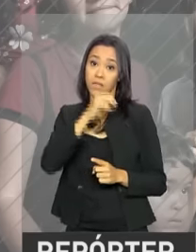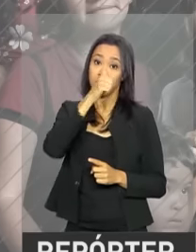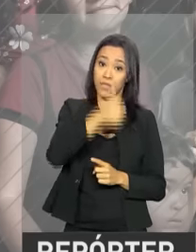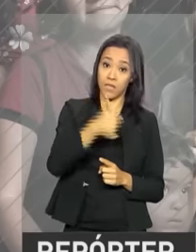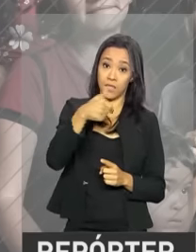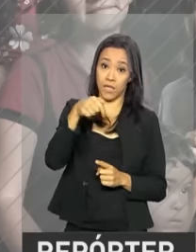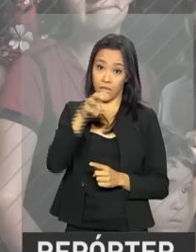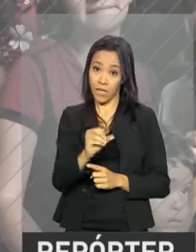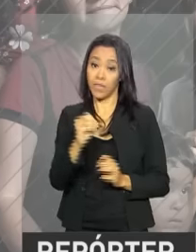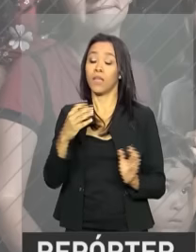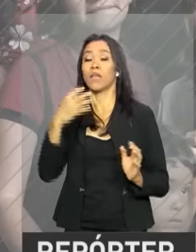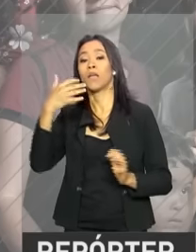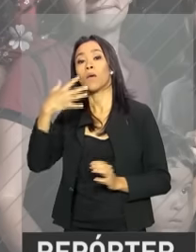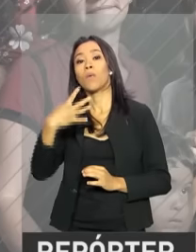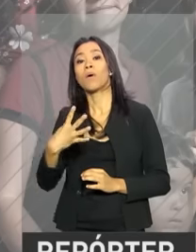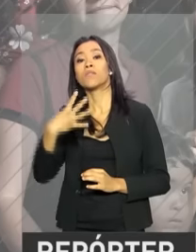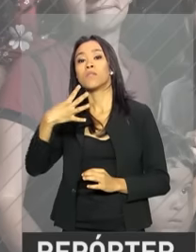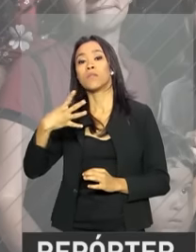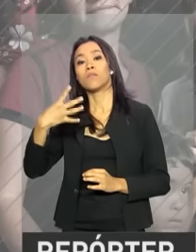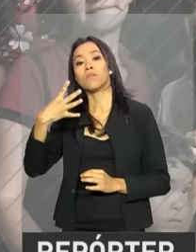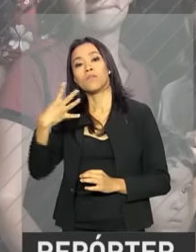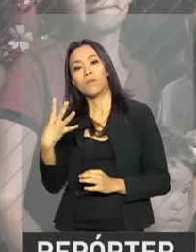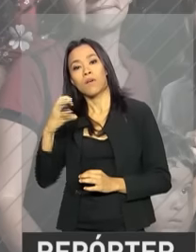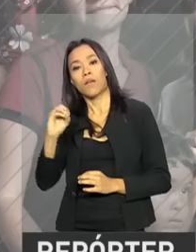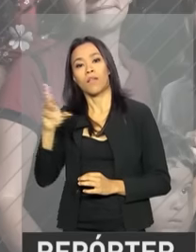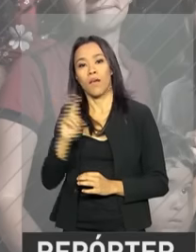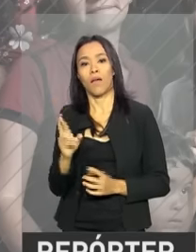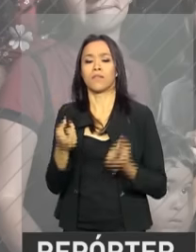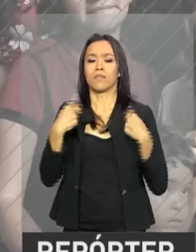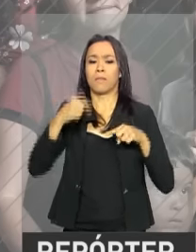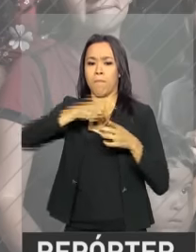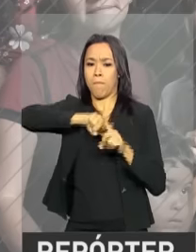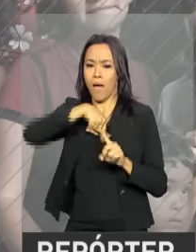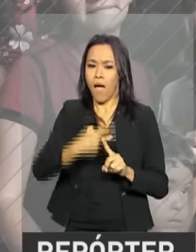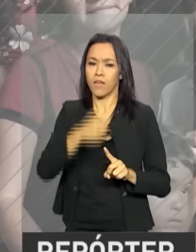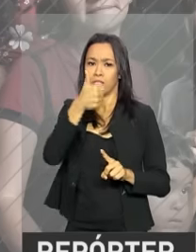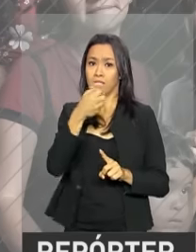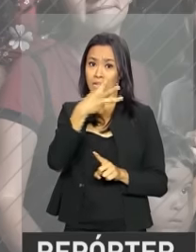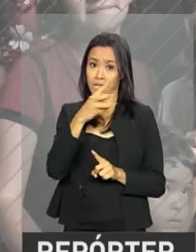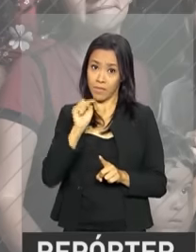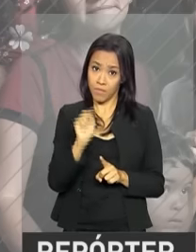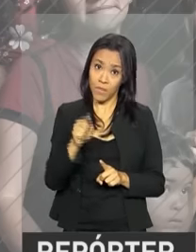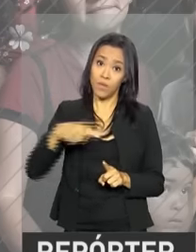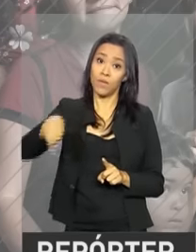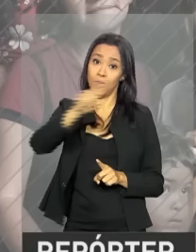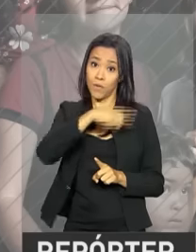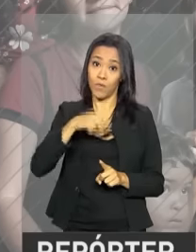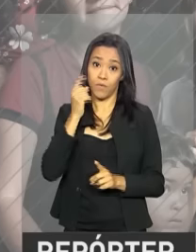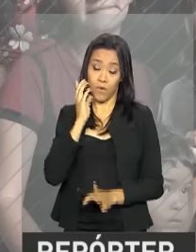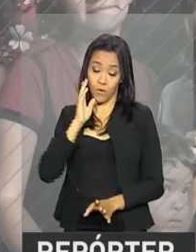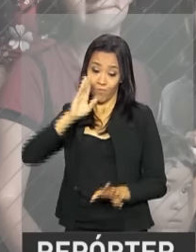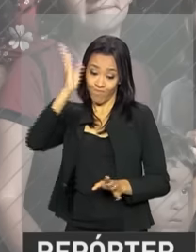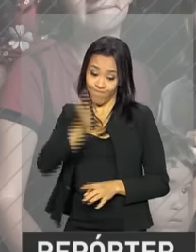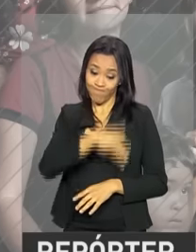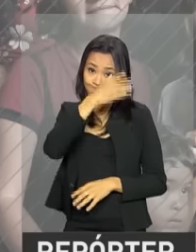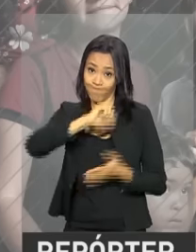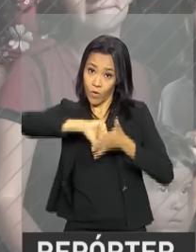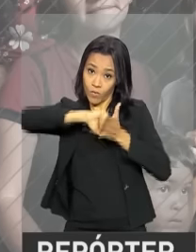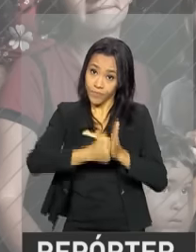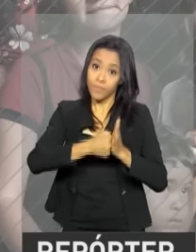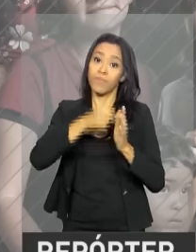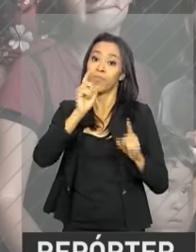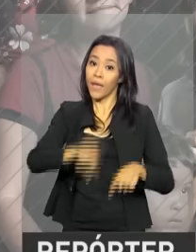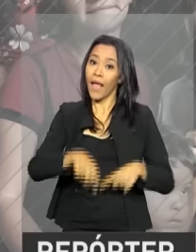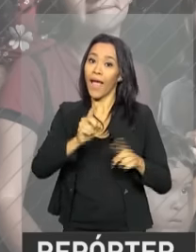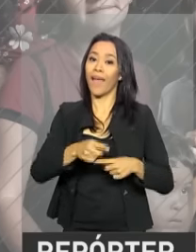r 440 e mais 13.000 benefícios foram bloqueados porque as famílias foram identificadas como doadoras